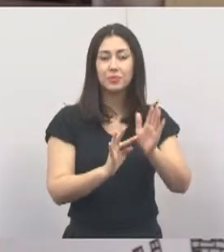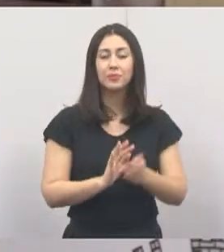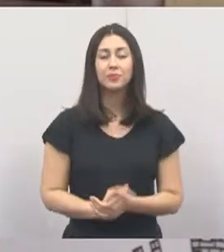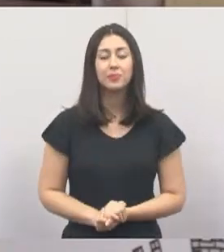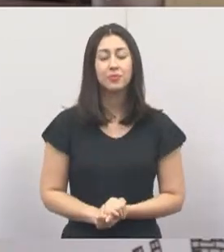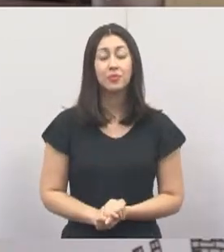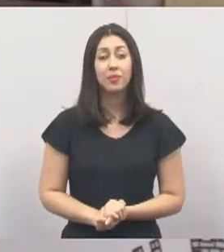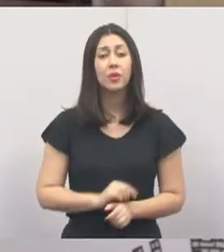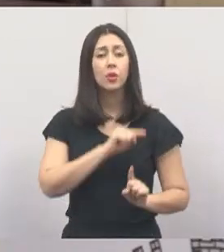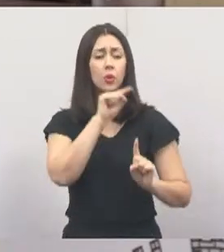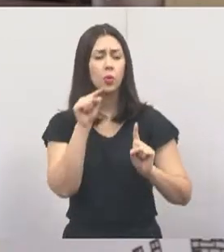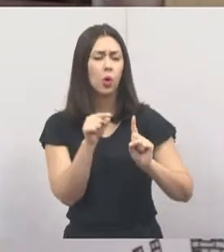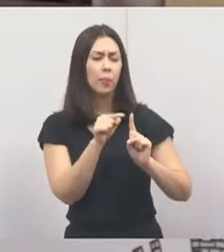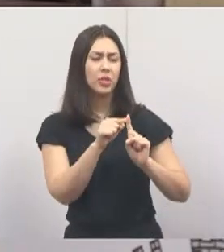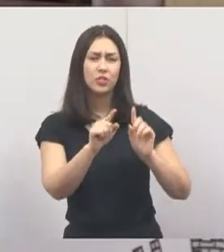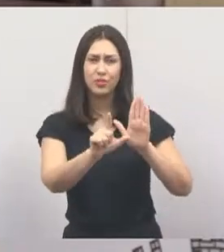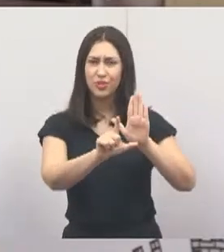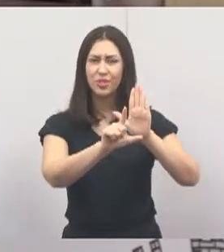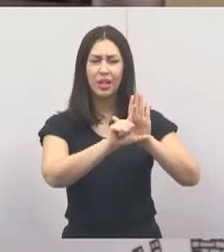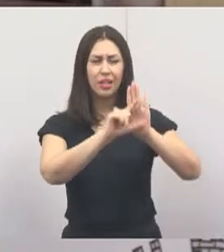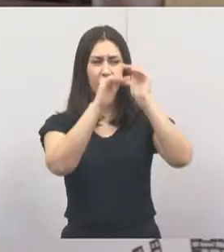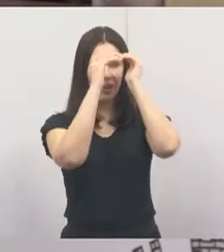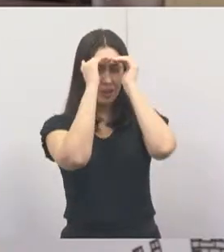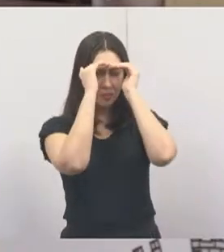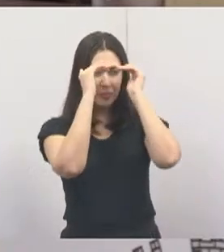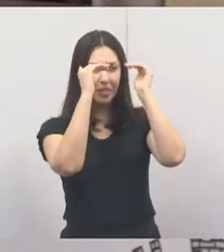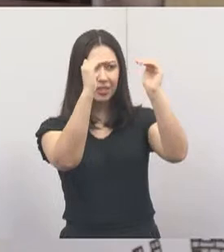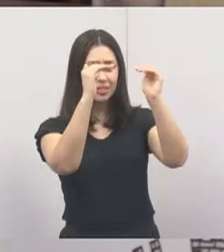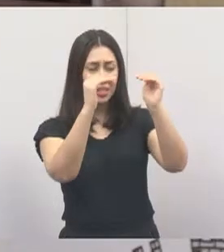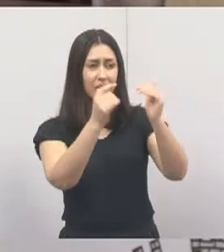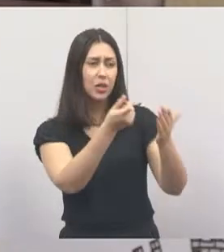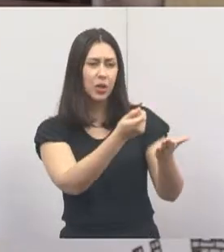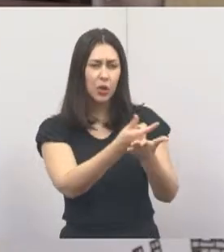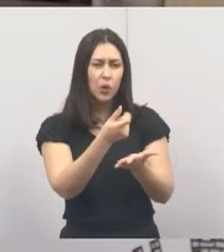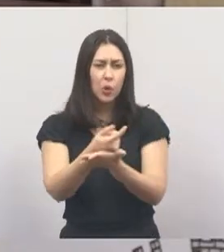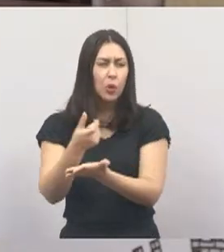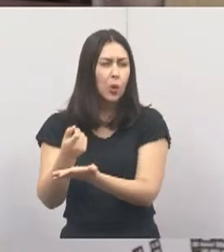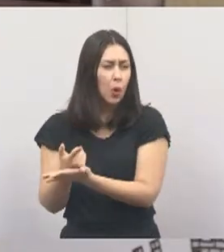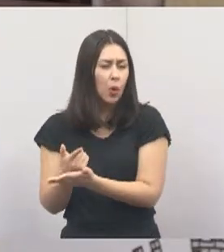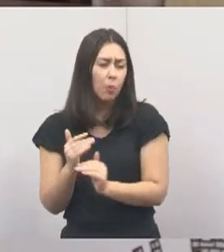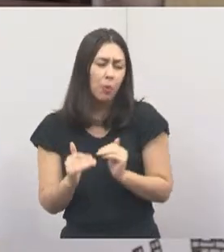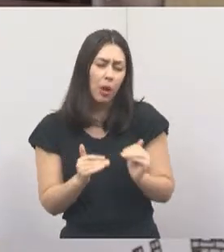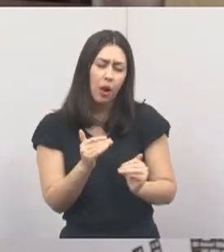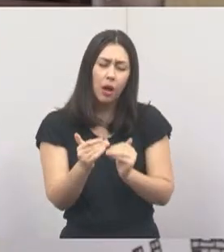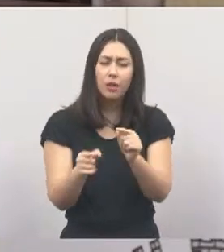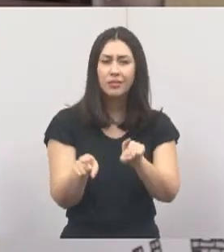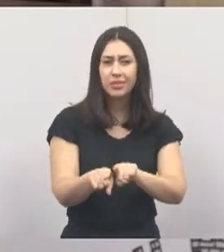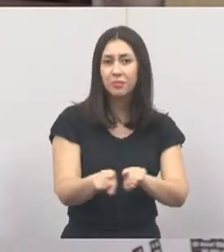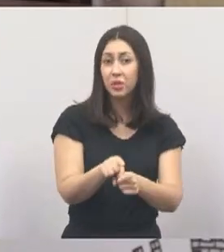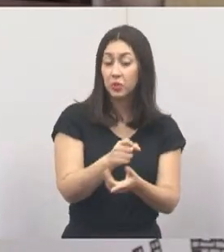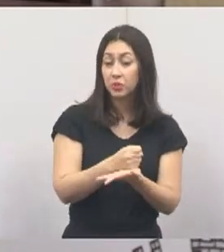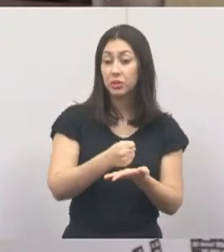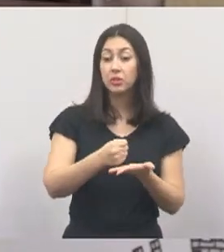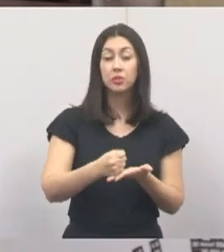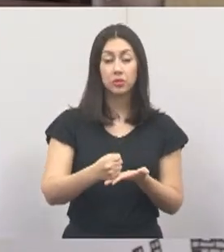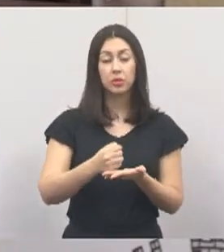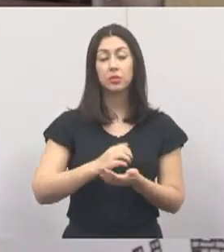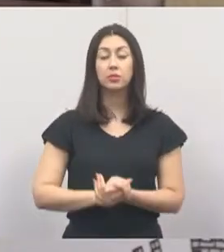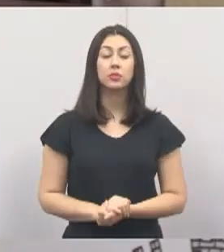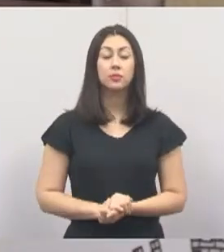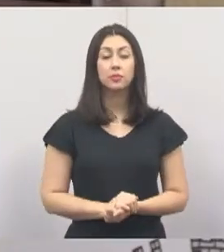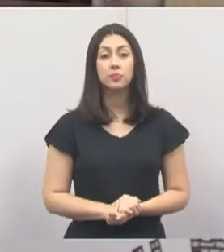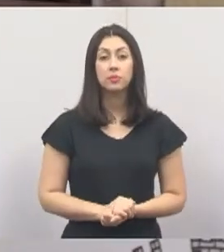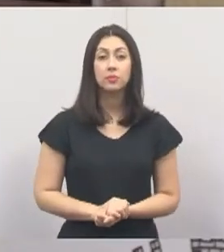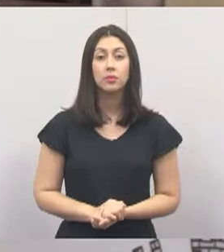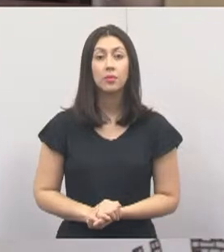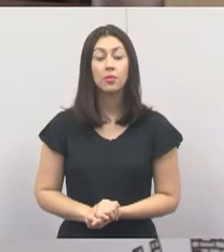que atenda à exigência legal para processamento das compras e contratações internas. Para a